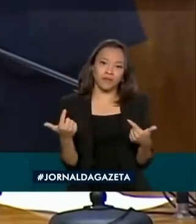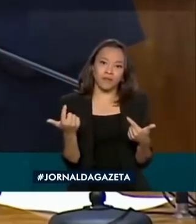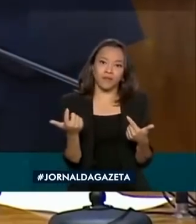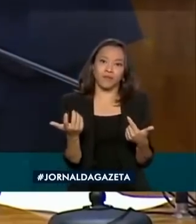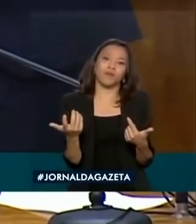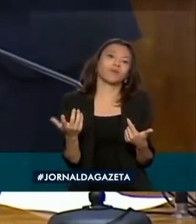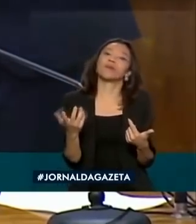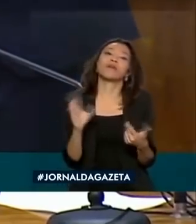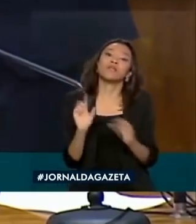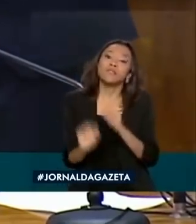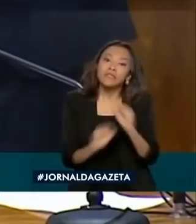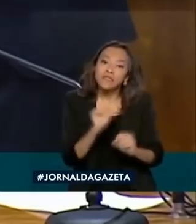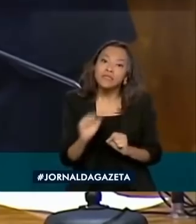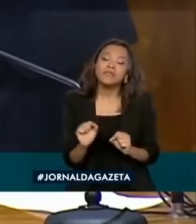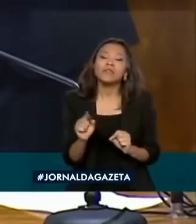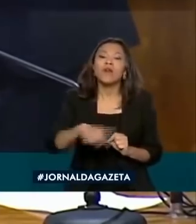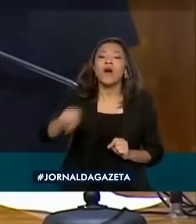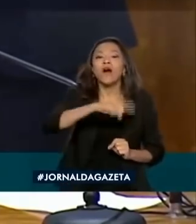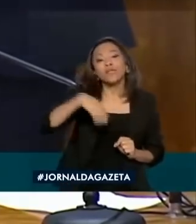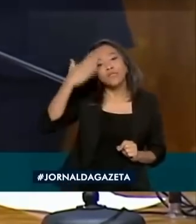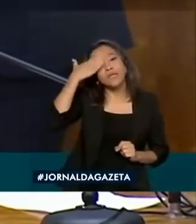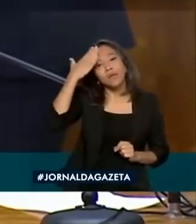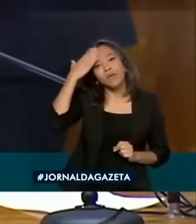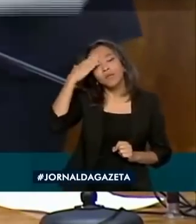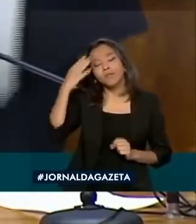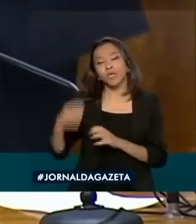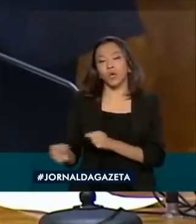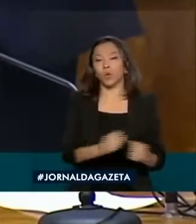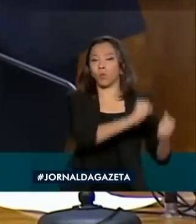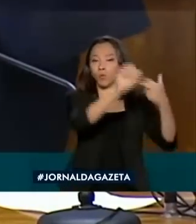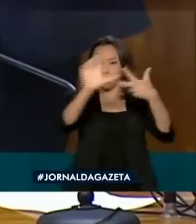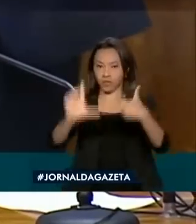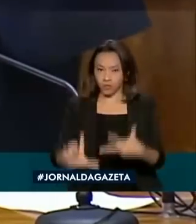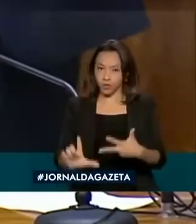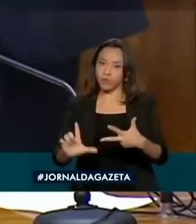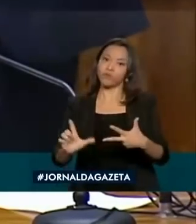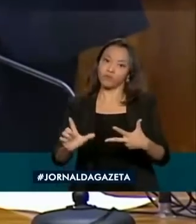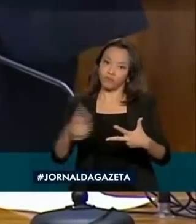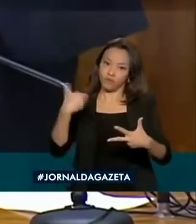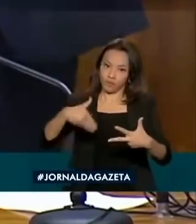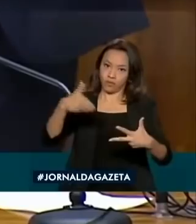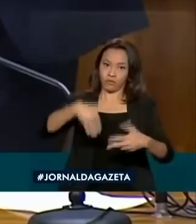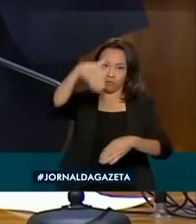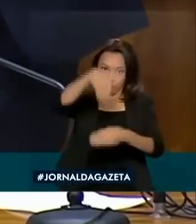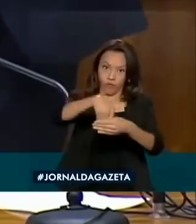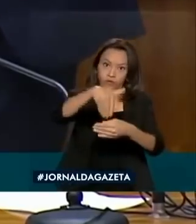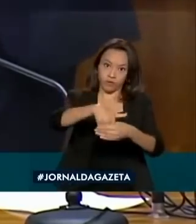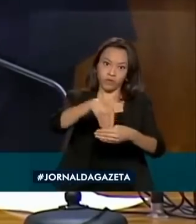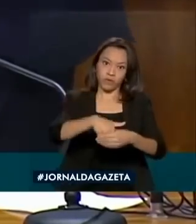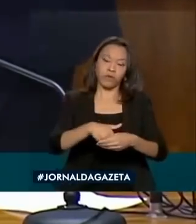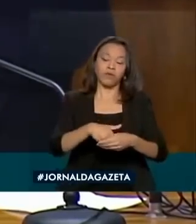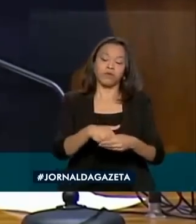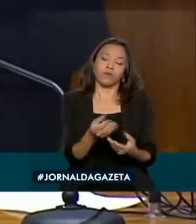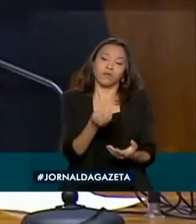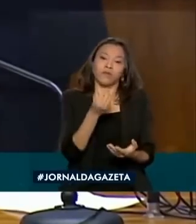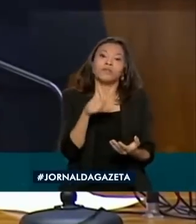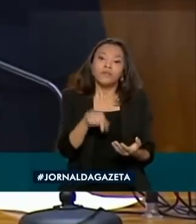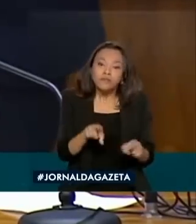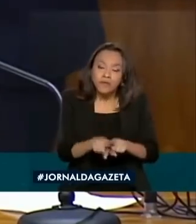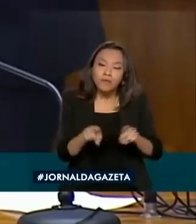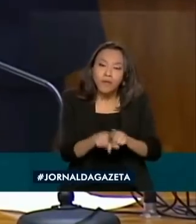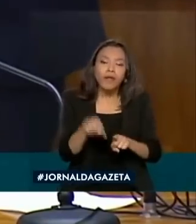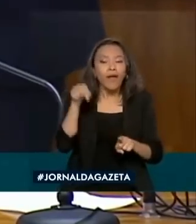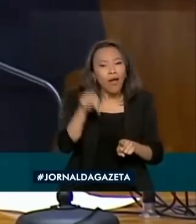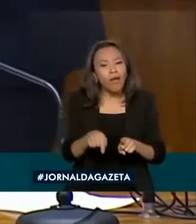críticas a Bolsonaro. Como sabemos, o Poder Executivo, eleito de maneira majoritária, também deveria se comportar como representante